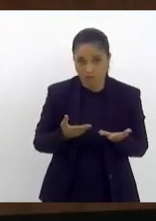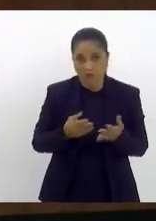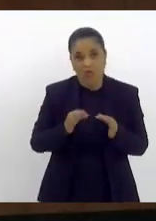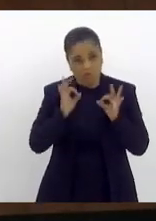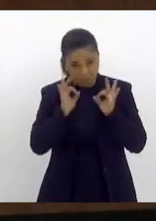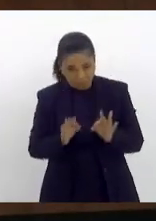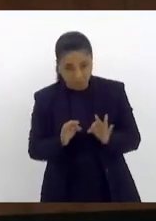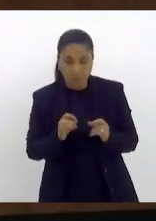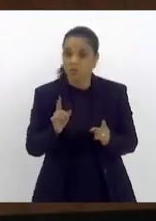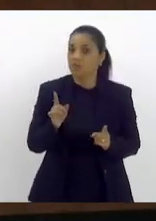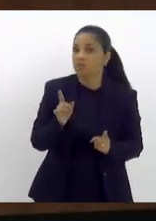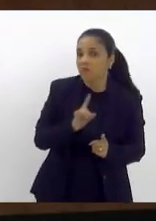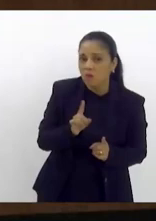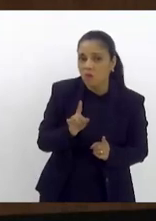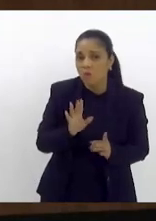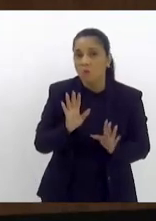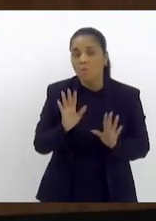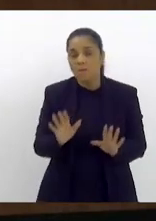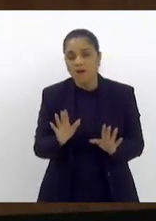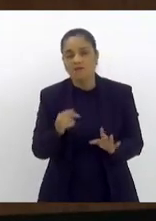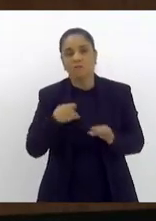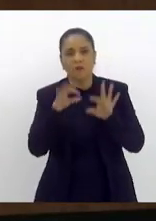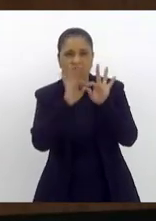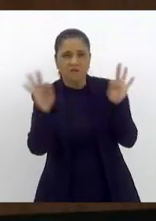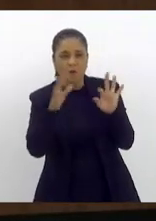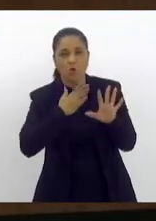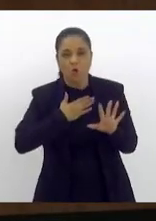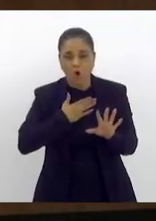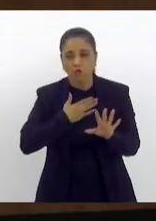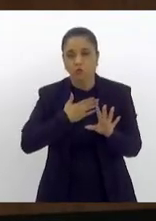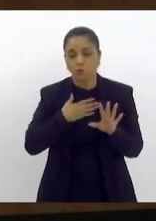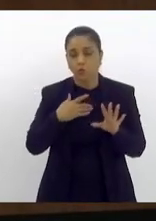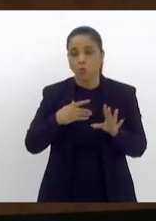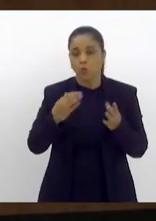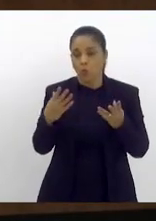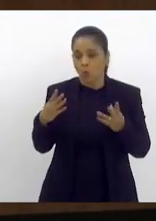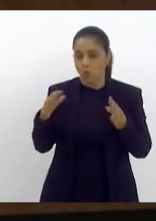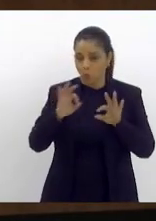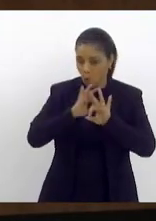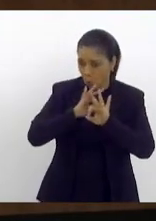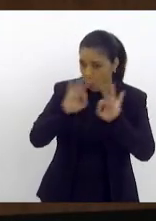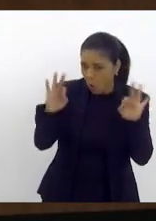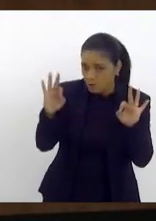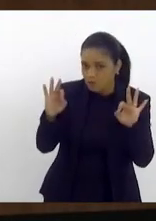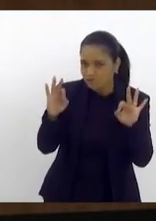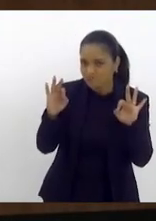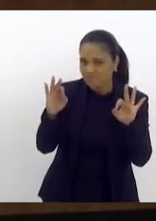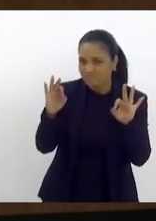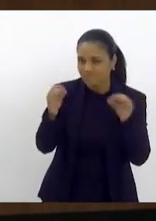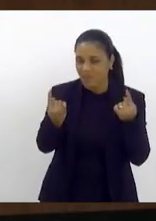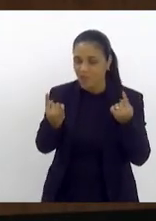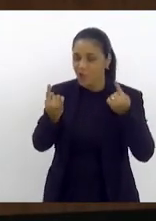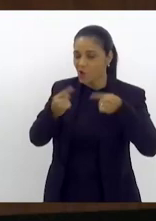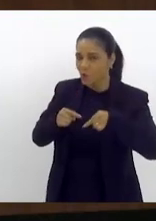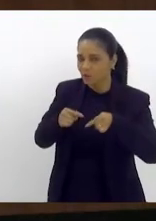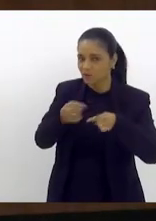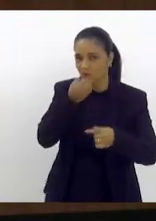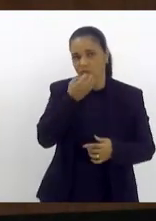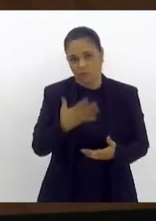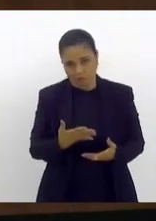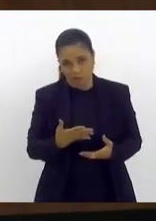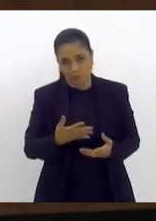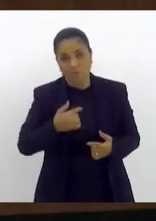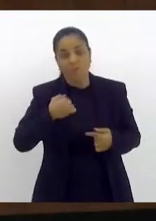Mas aí tem uma frase que eu gosto muito às vezes. O ótimo é inimigo do bom. Se a gente não começar a pensar, a